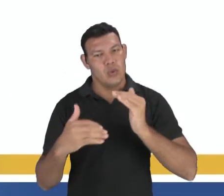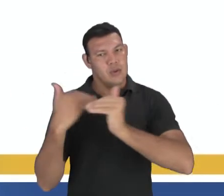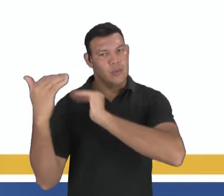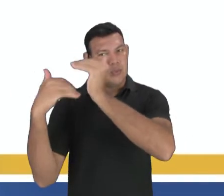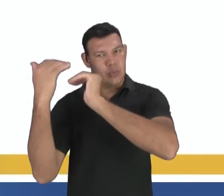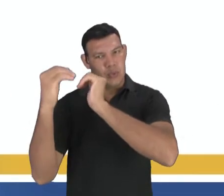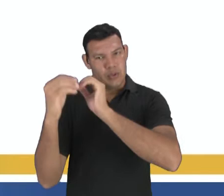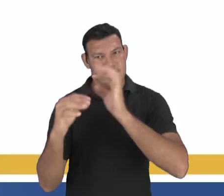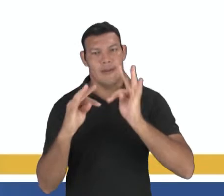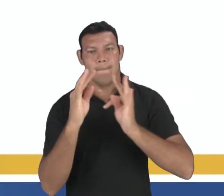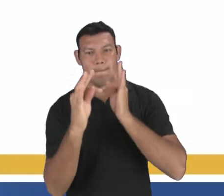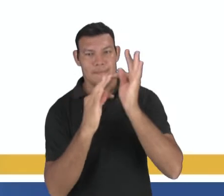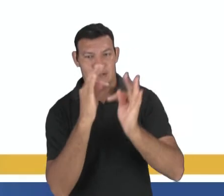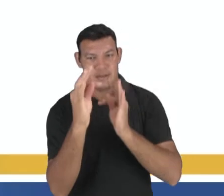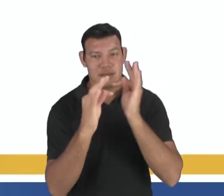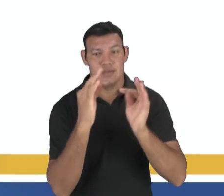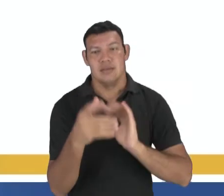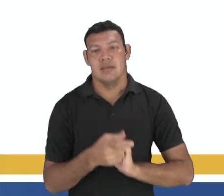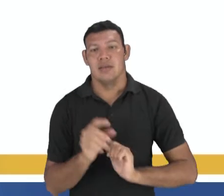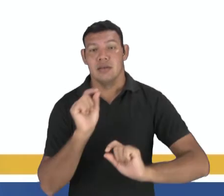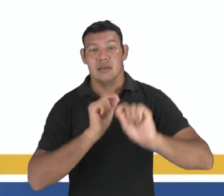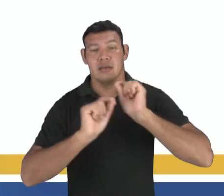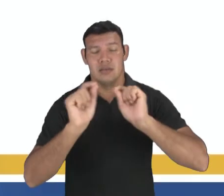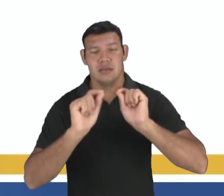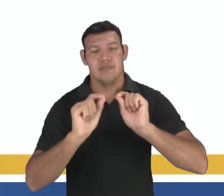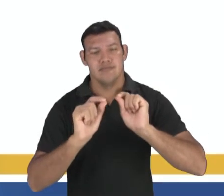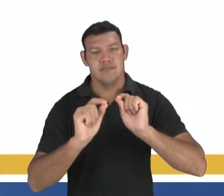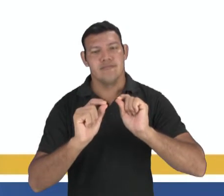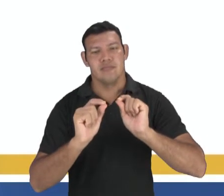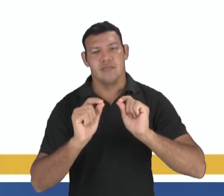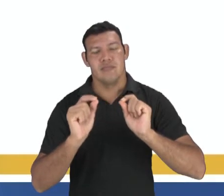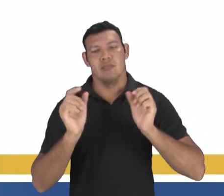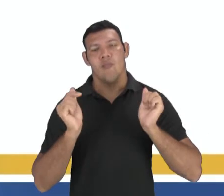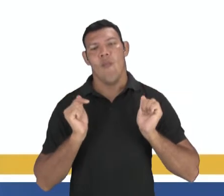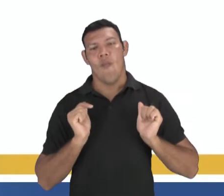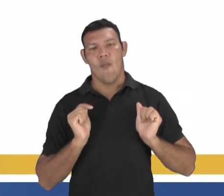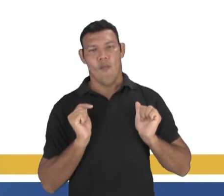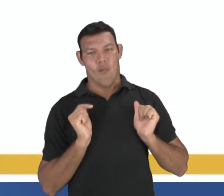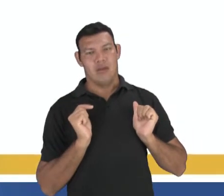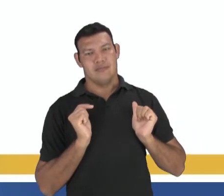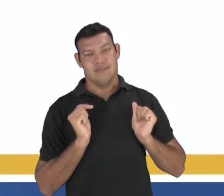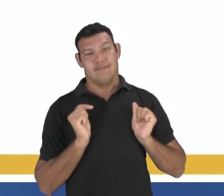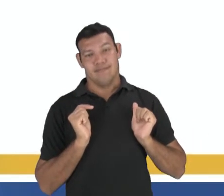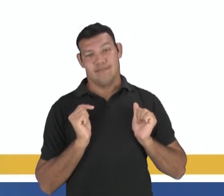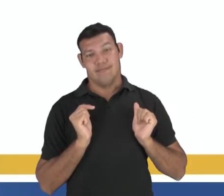tecnologia praticamente está adormecendo ainda mais o gosto pela